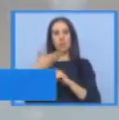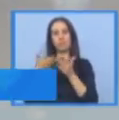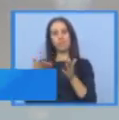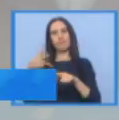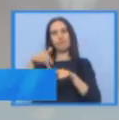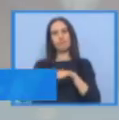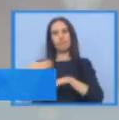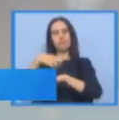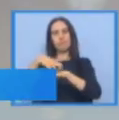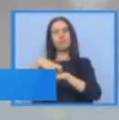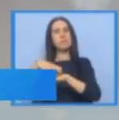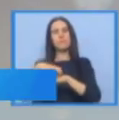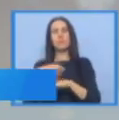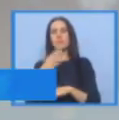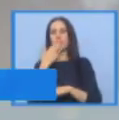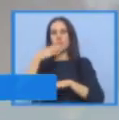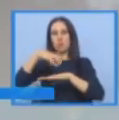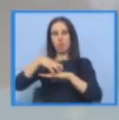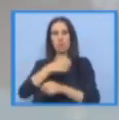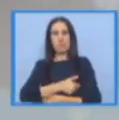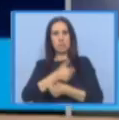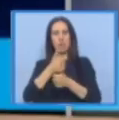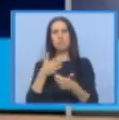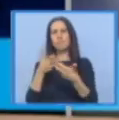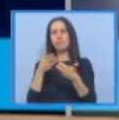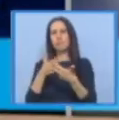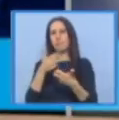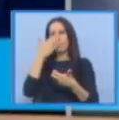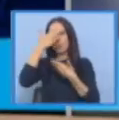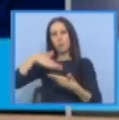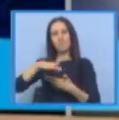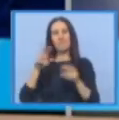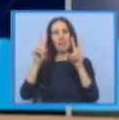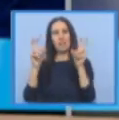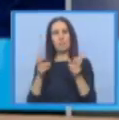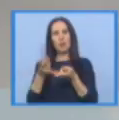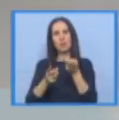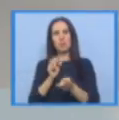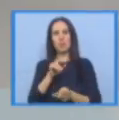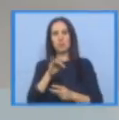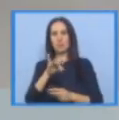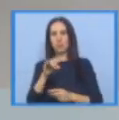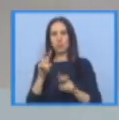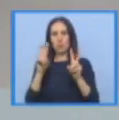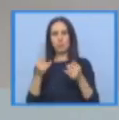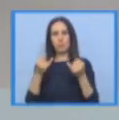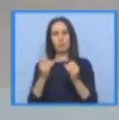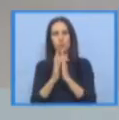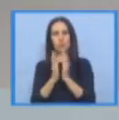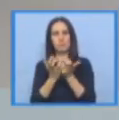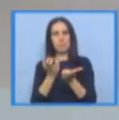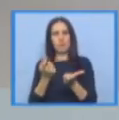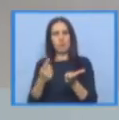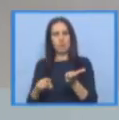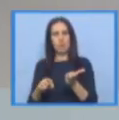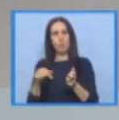Jerusalém. A conflitualidade no Médio Oriente é tema para a análise com Graça Franco, logo após os temas da atualidade